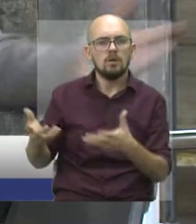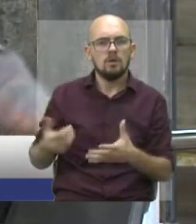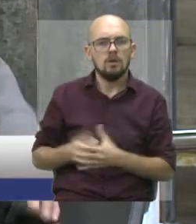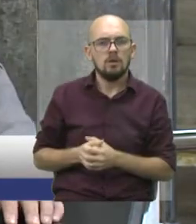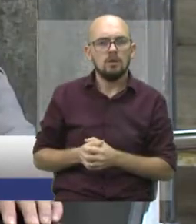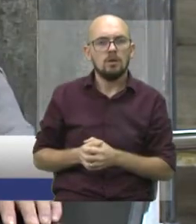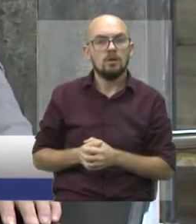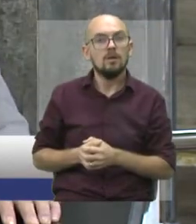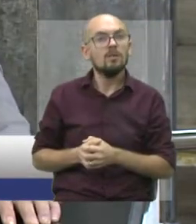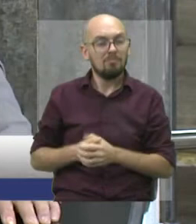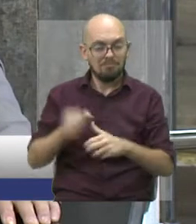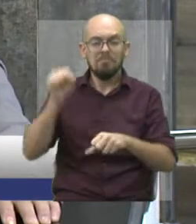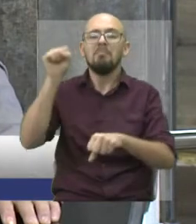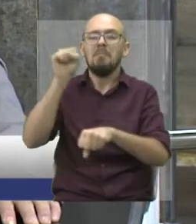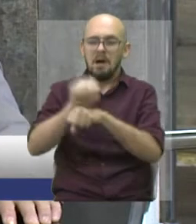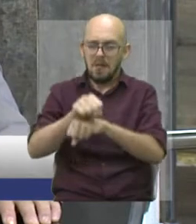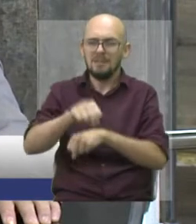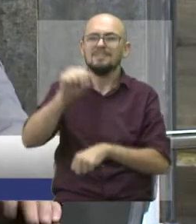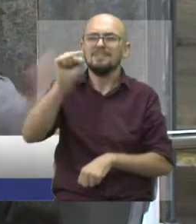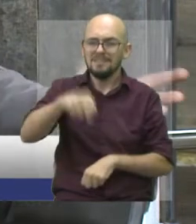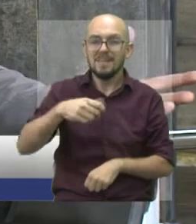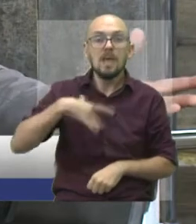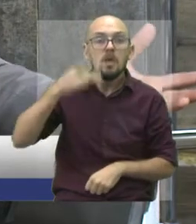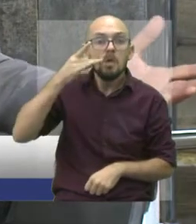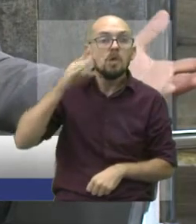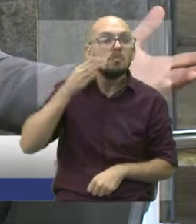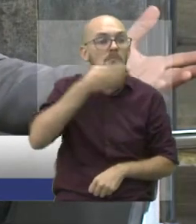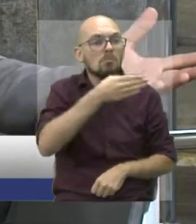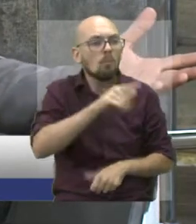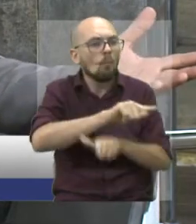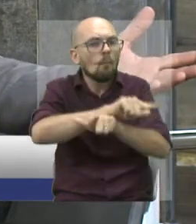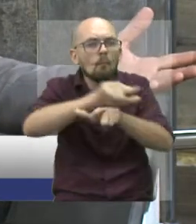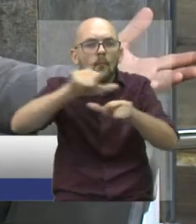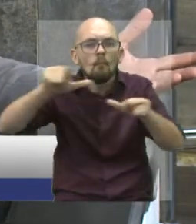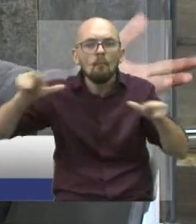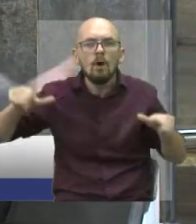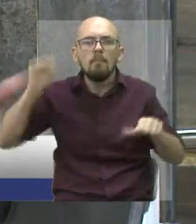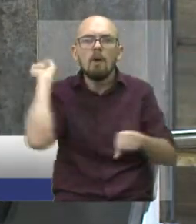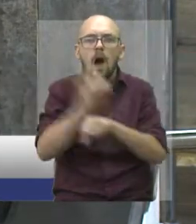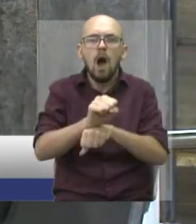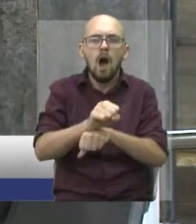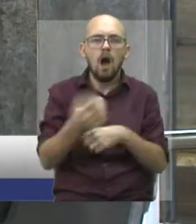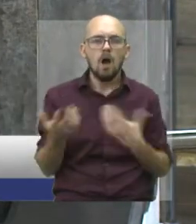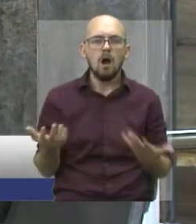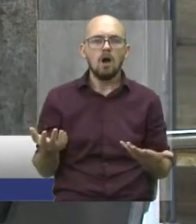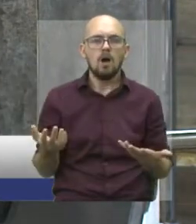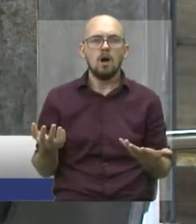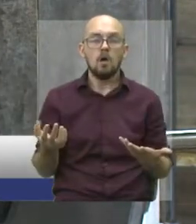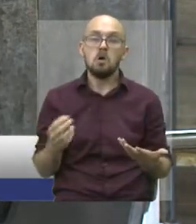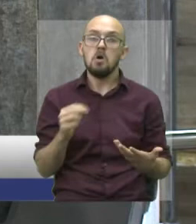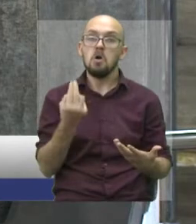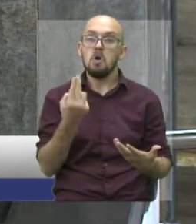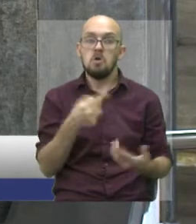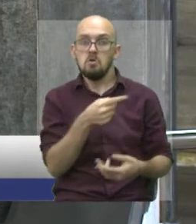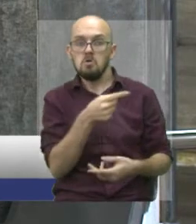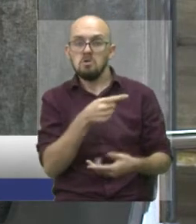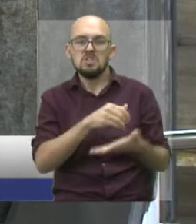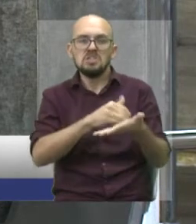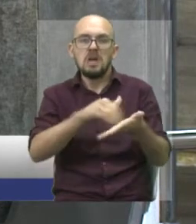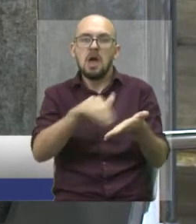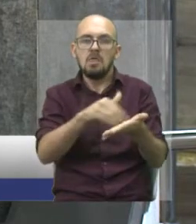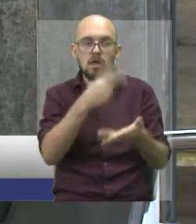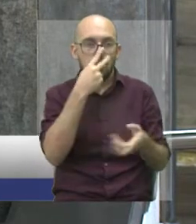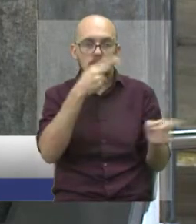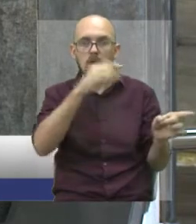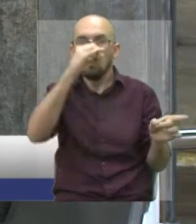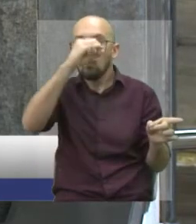A obra ficou paralisada assim que eu fui lá e estava paralisada. Então, ou o secretário não